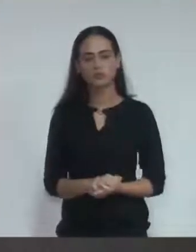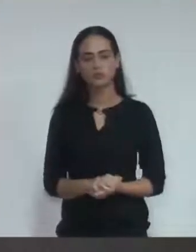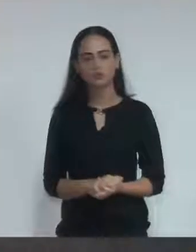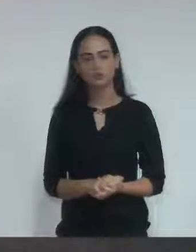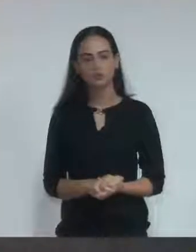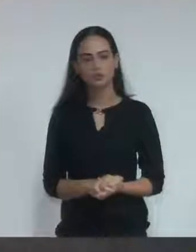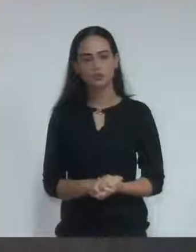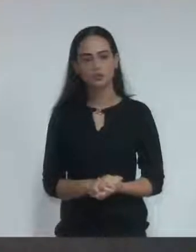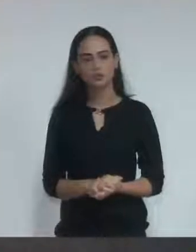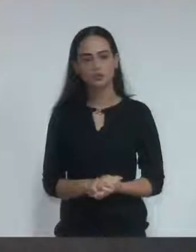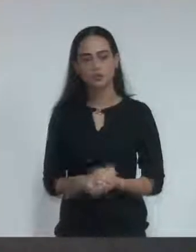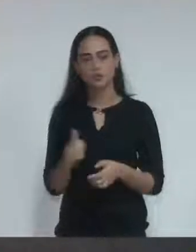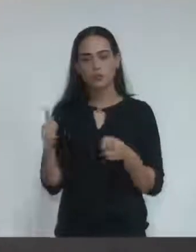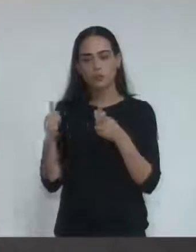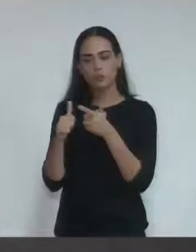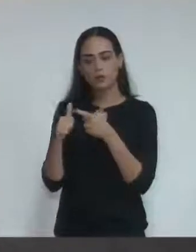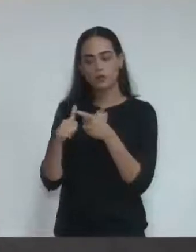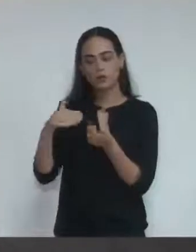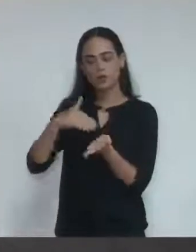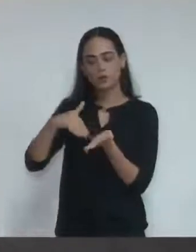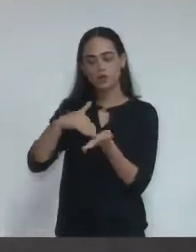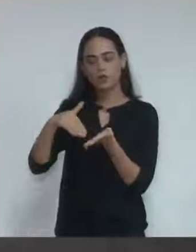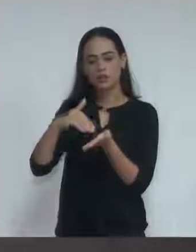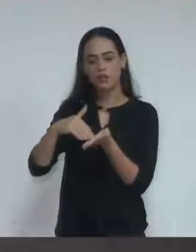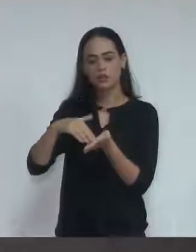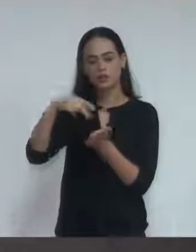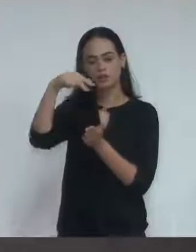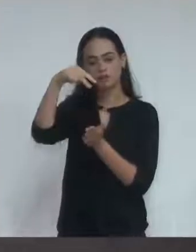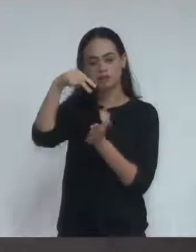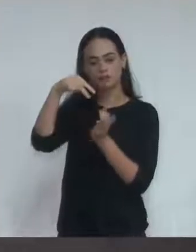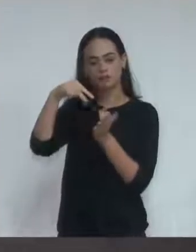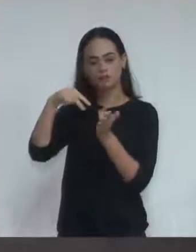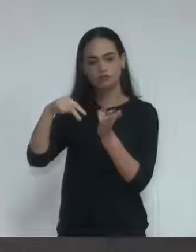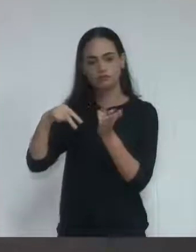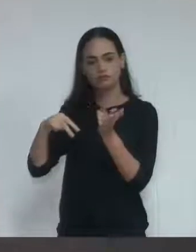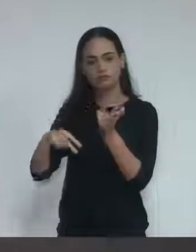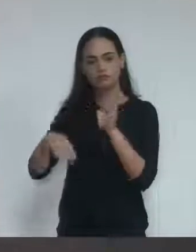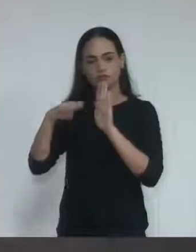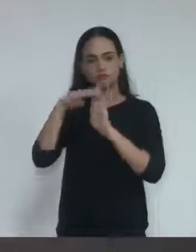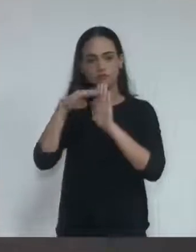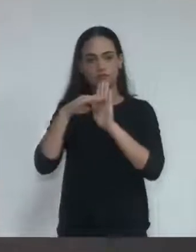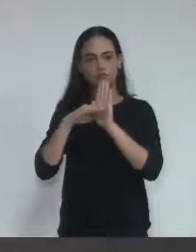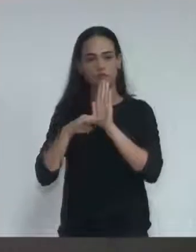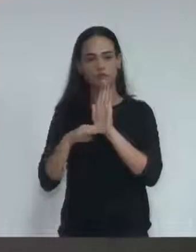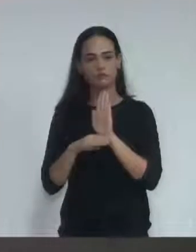Solicito ao primeiro secretário que proceda a leitura das matérias constantes na pauta do expediente.